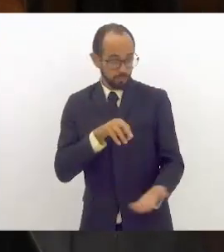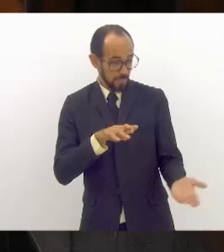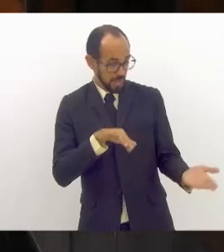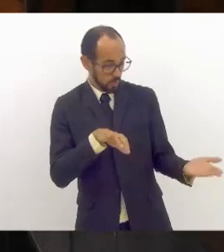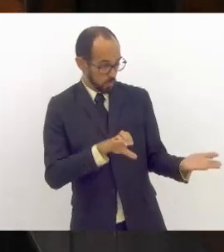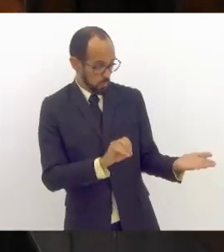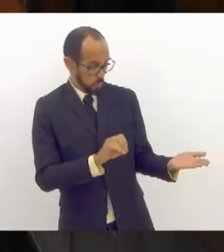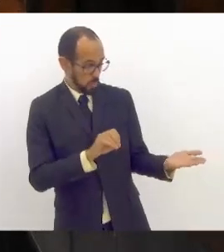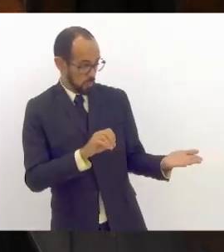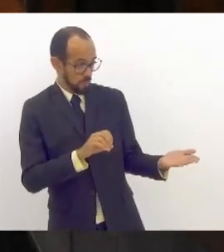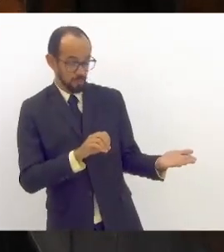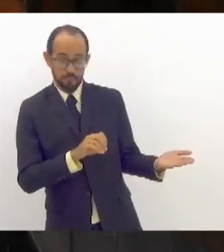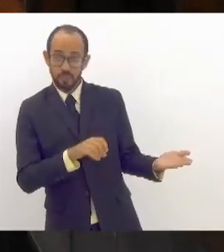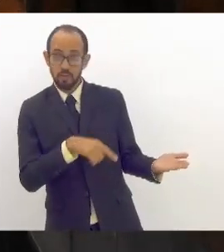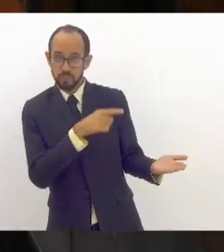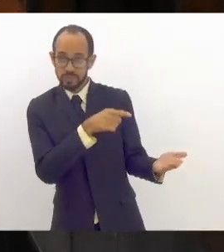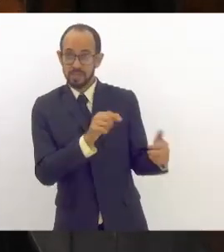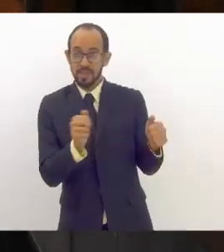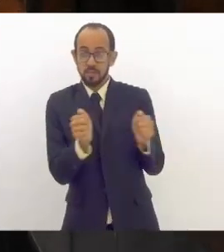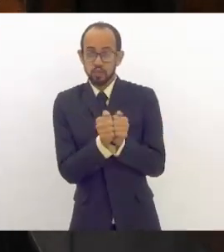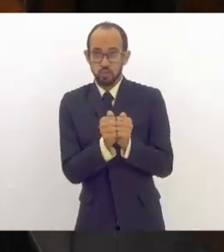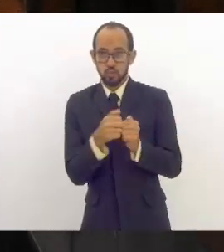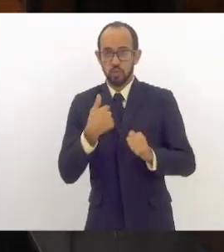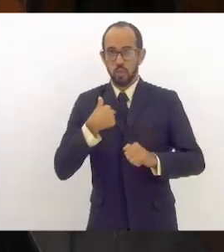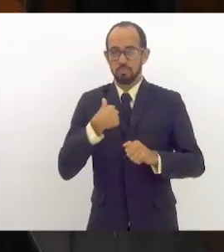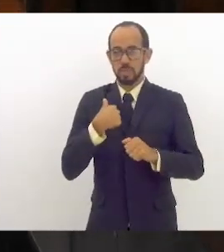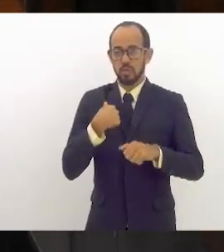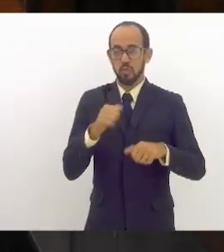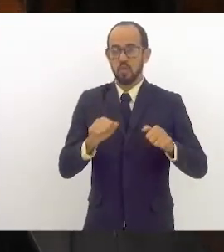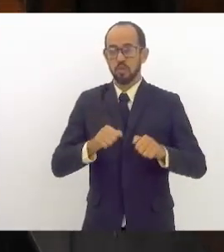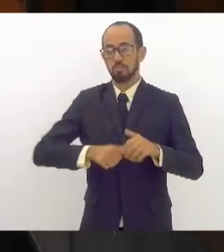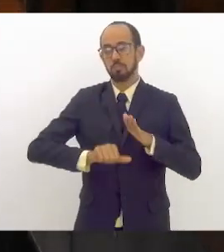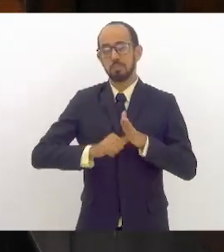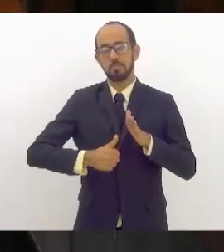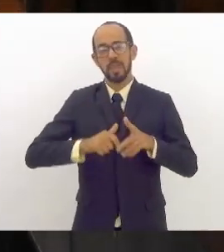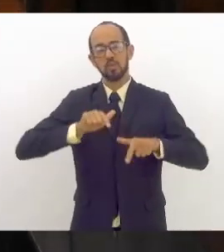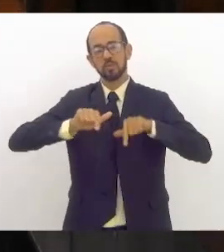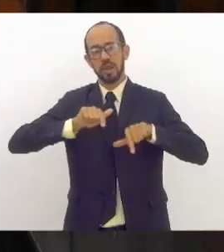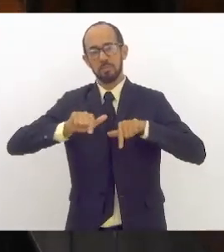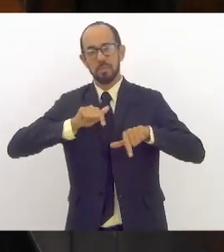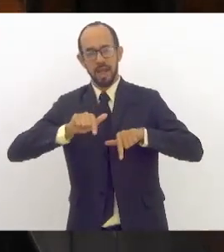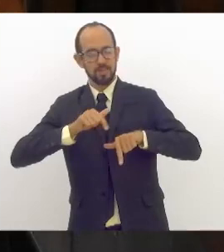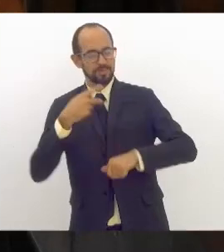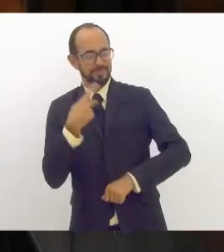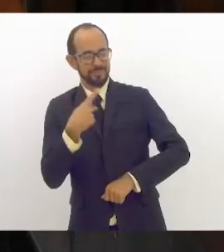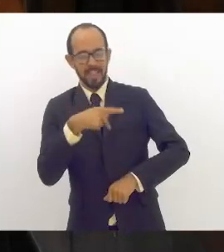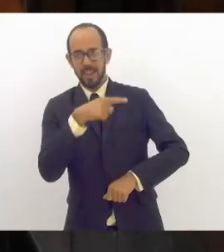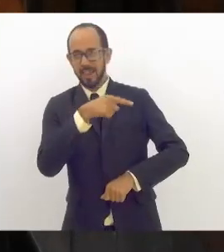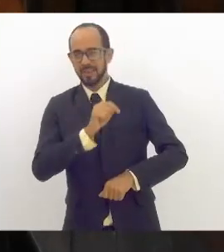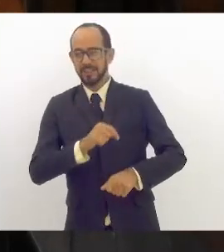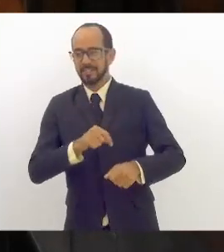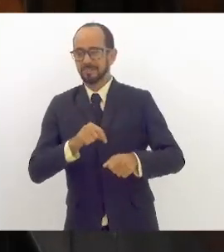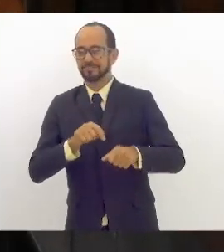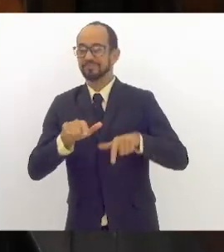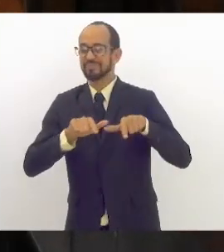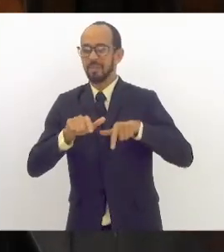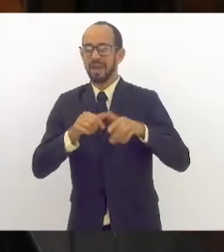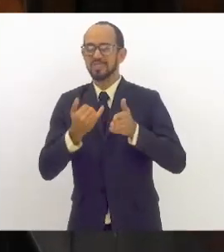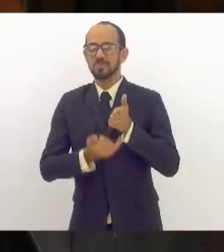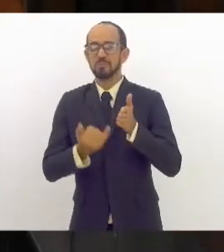é no meu primeiro trabalho com a Marta que era uma coisa de impostos sempre chato né